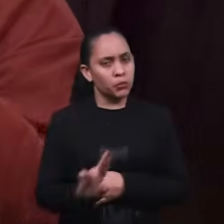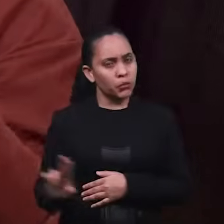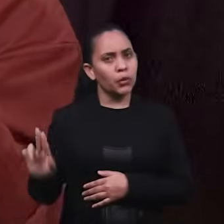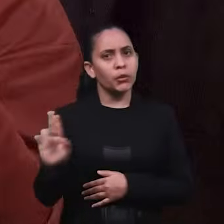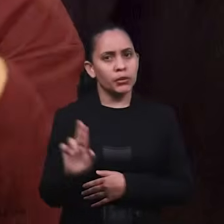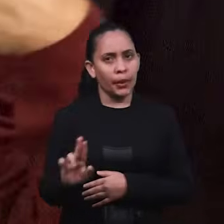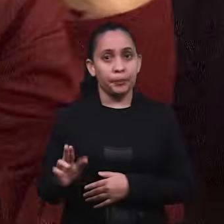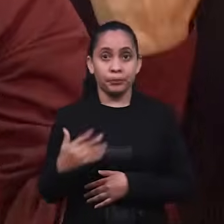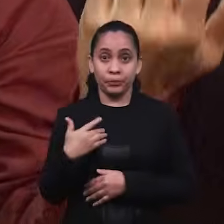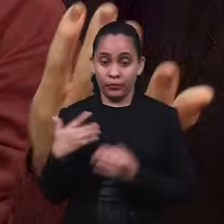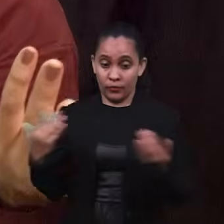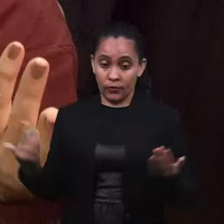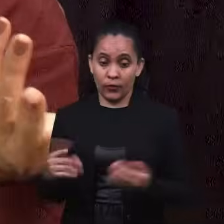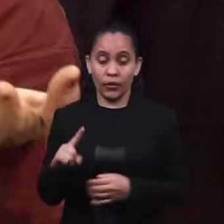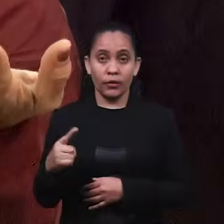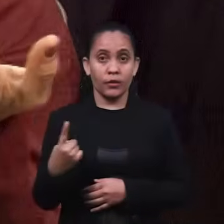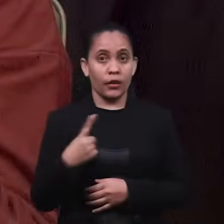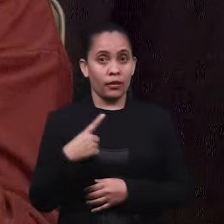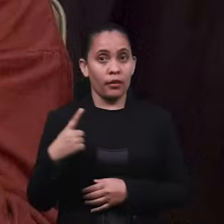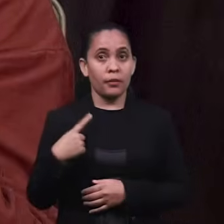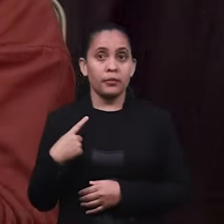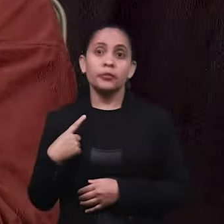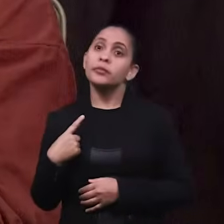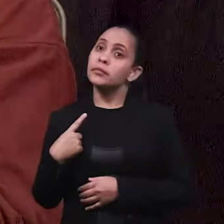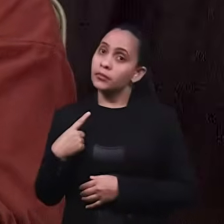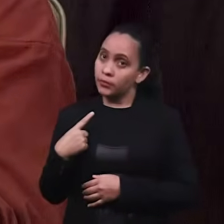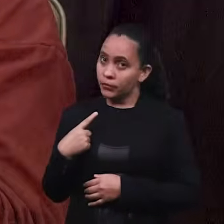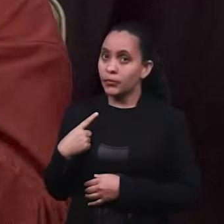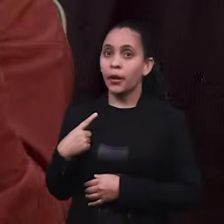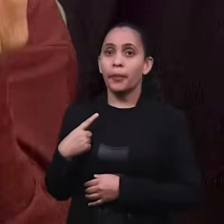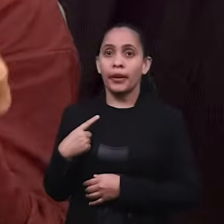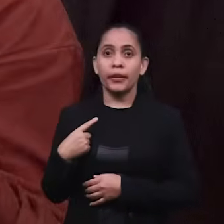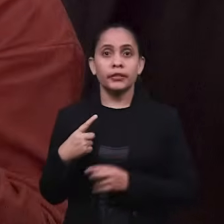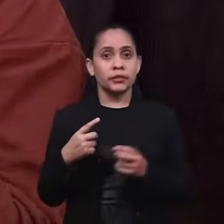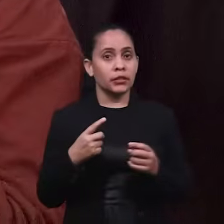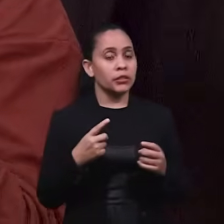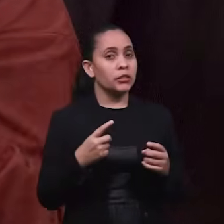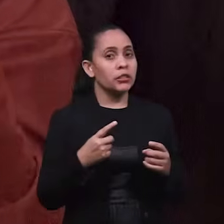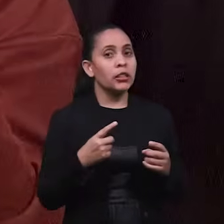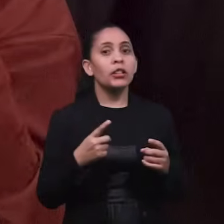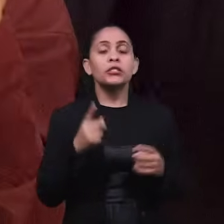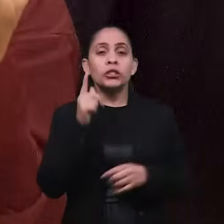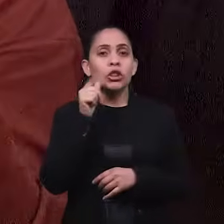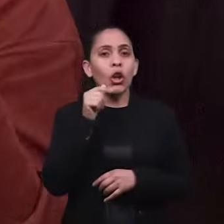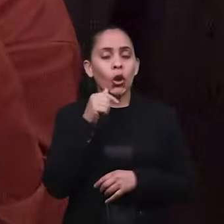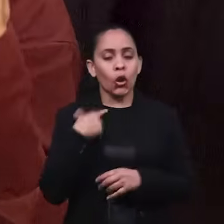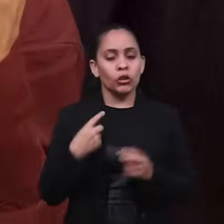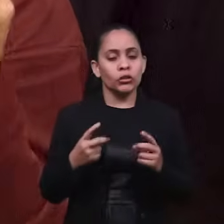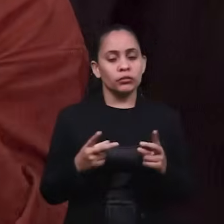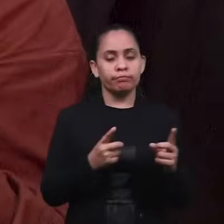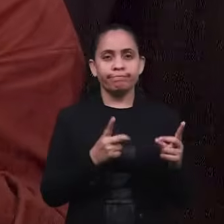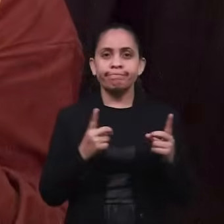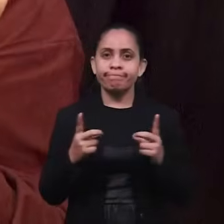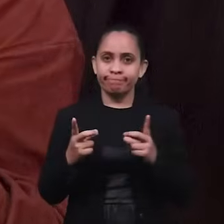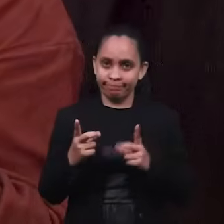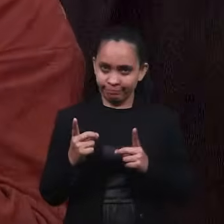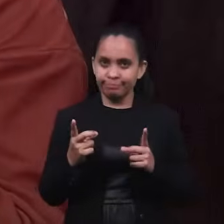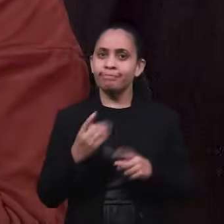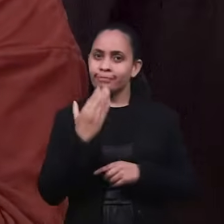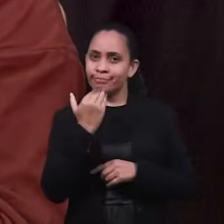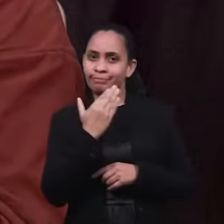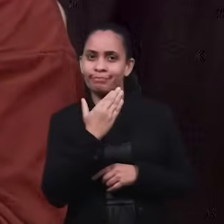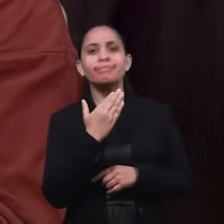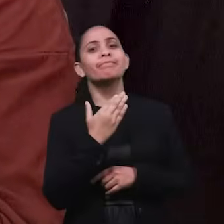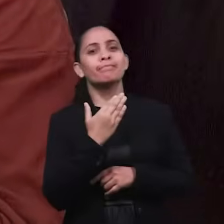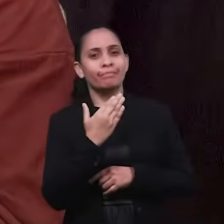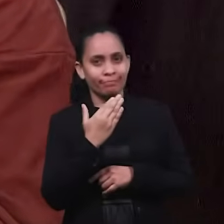utilizar mais, tanto é que agora que a gente tem no mercado também, né? Nessas lojas de produtos naturais a gente já tem... Já ouve mais falar também, É